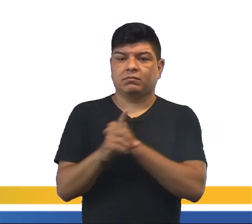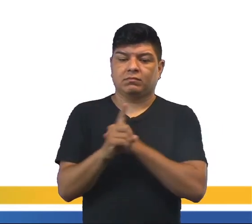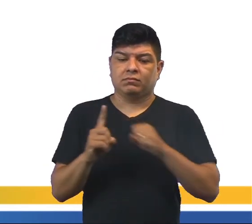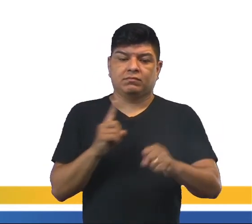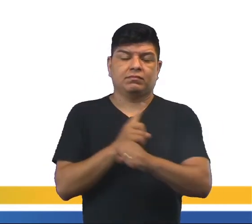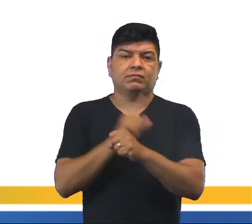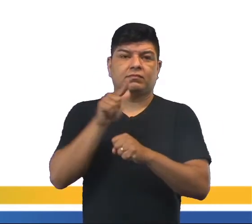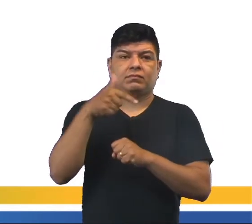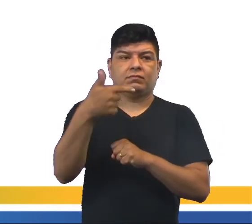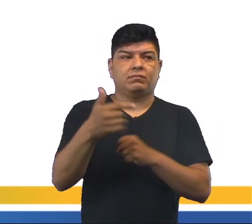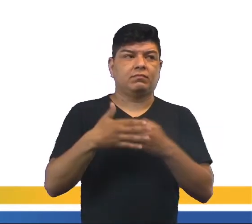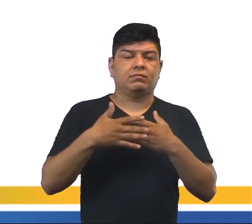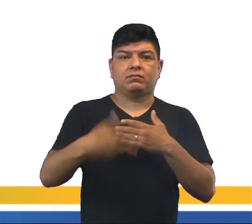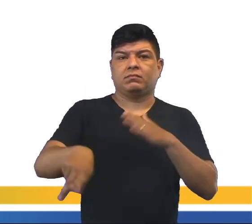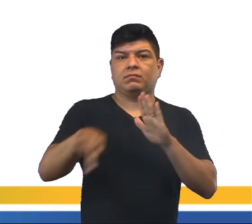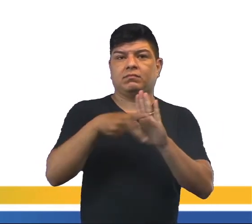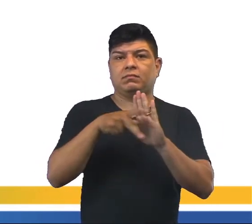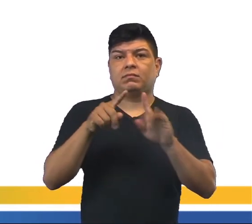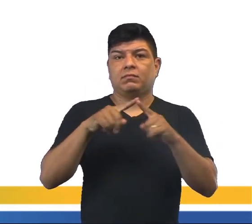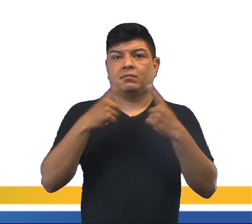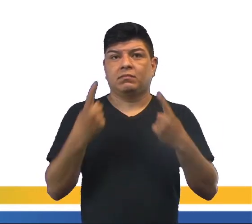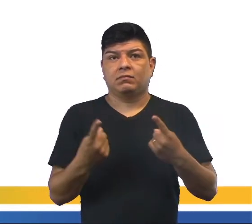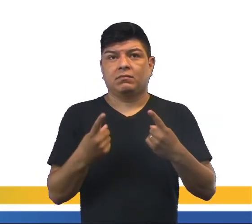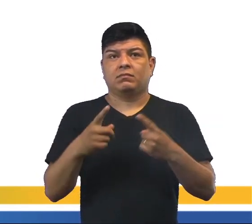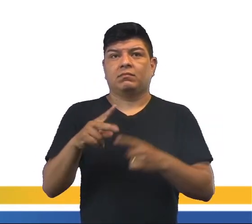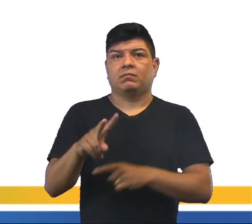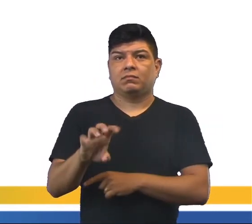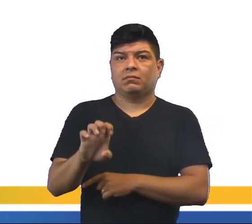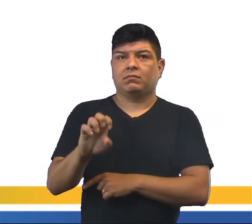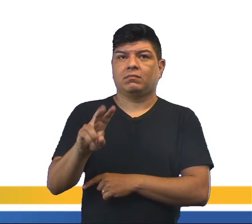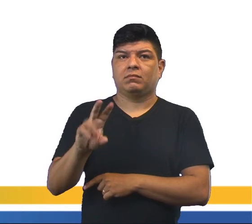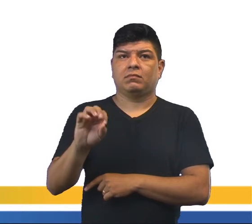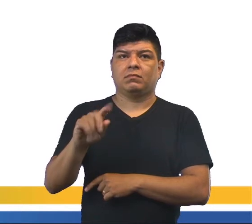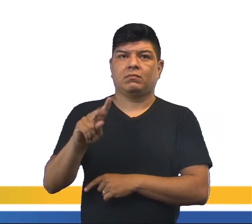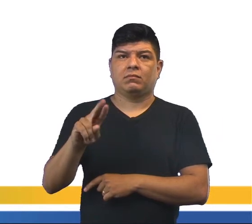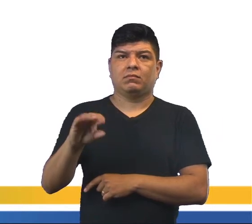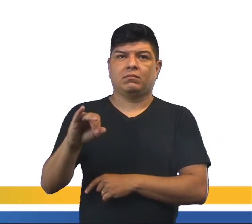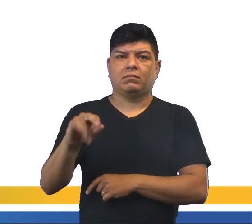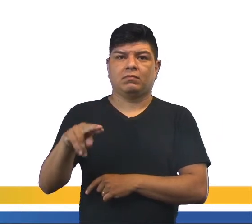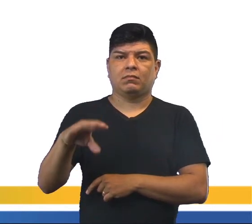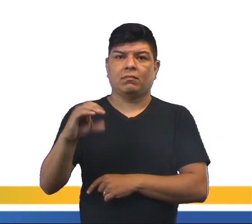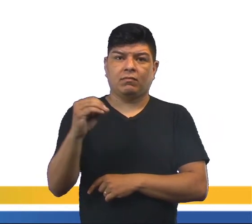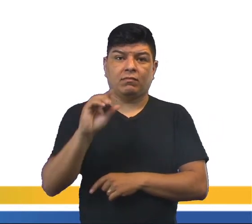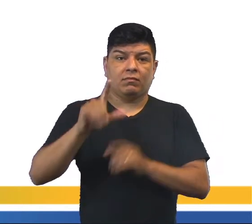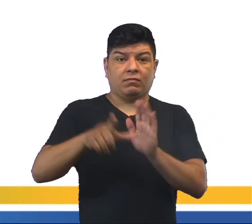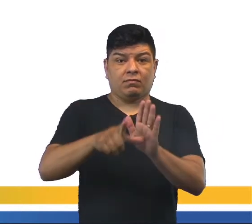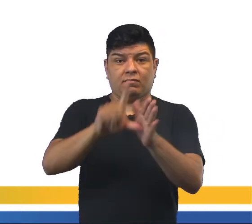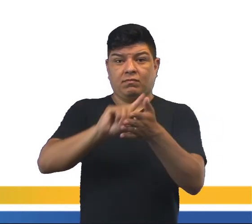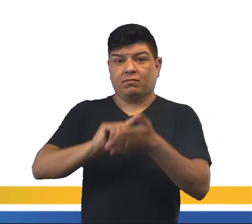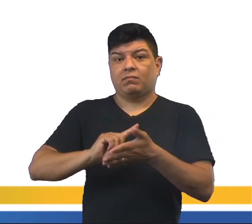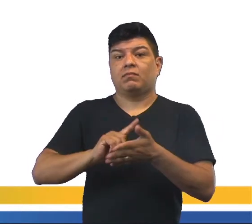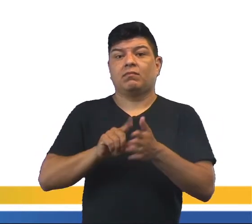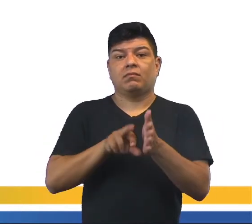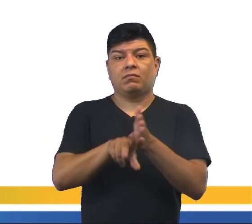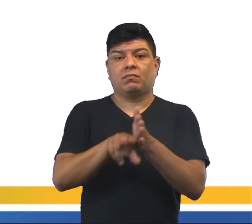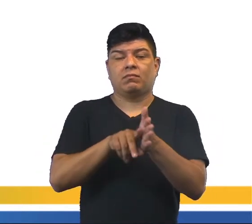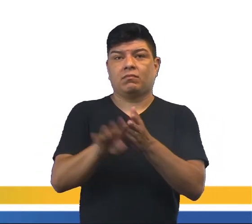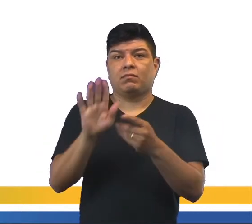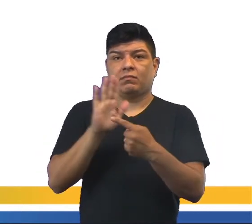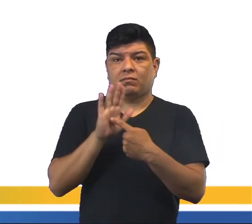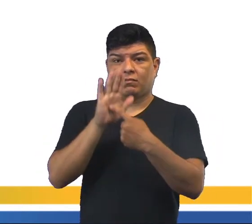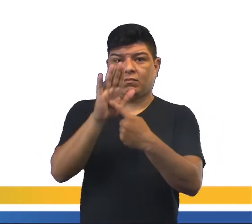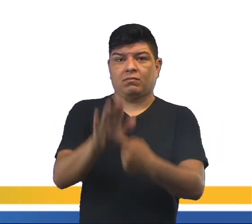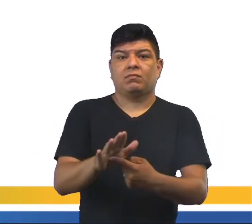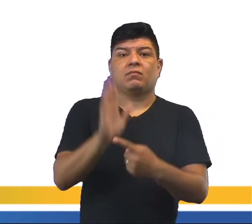vem outras a partir de si mesma. Mas o evolucionismo é um produto ocidental. E antes do biológico, ali exposto por Darwin,